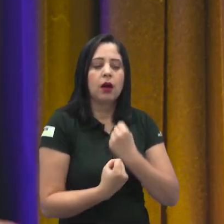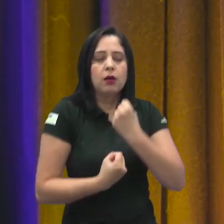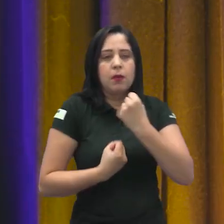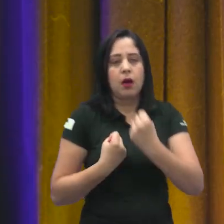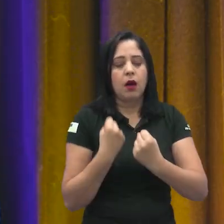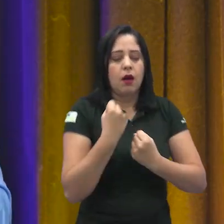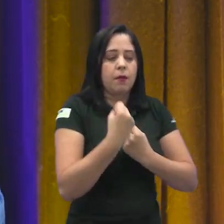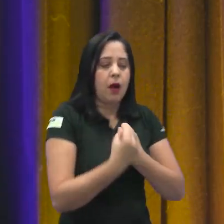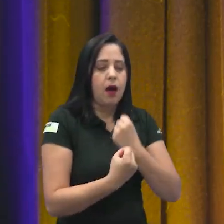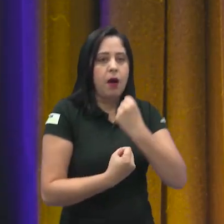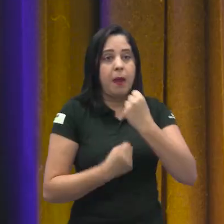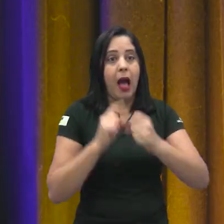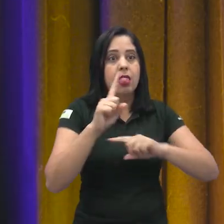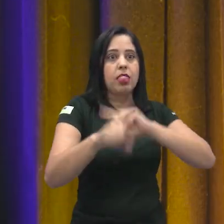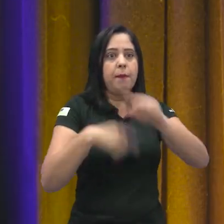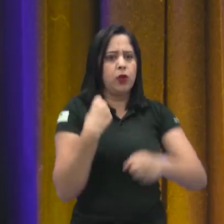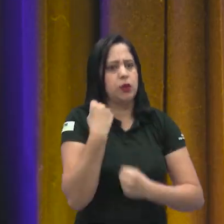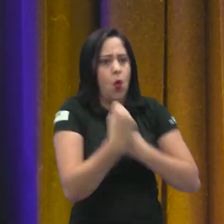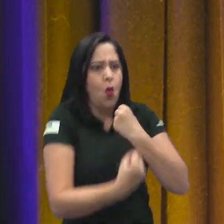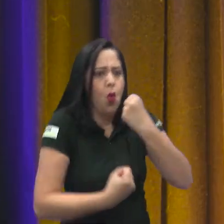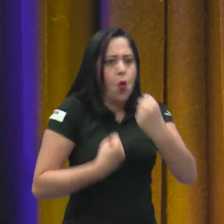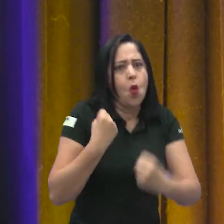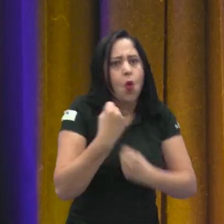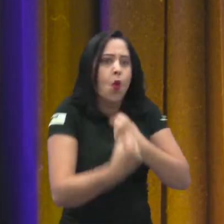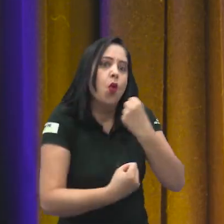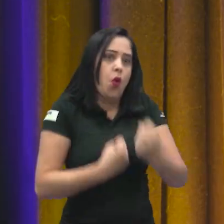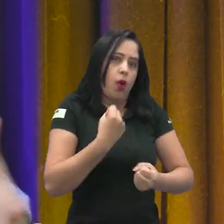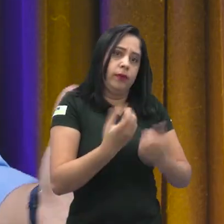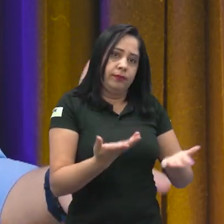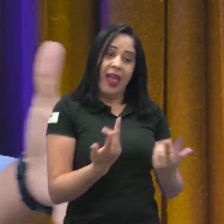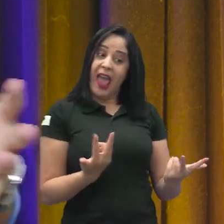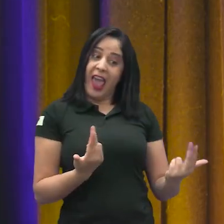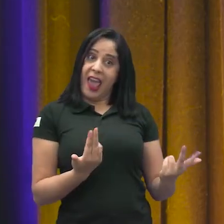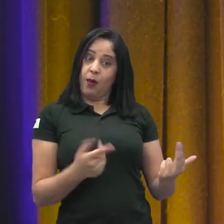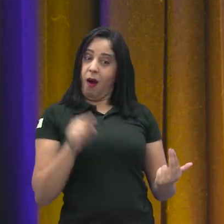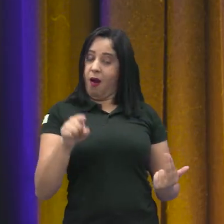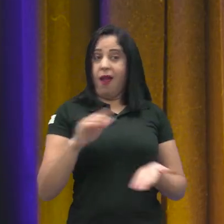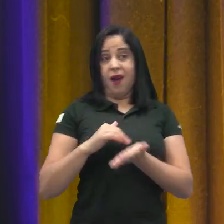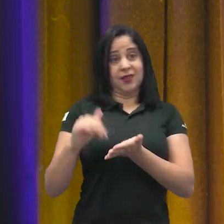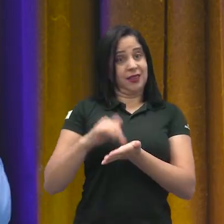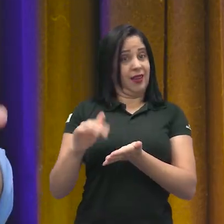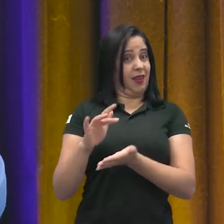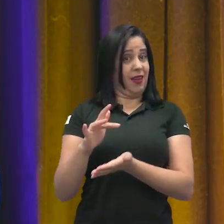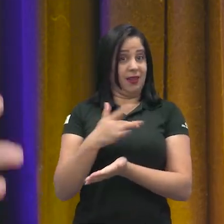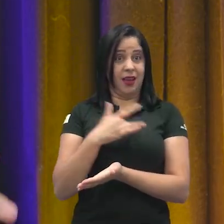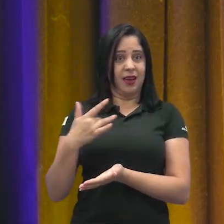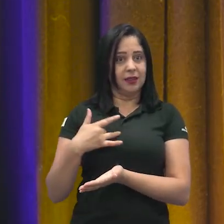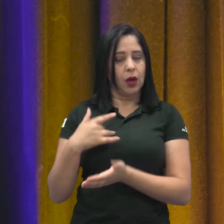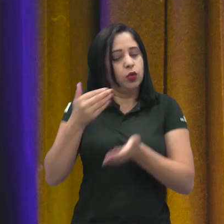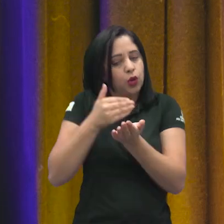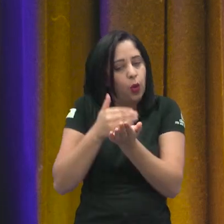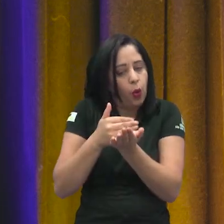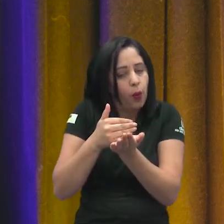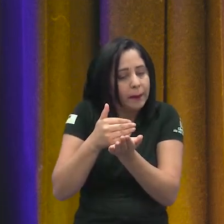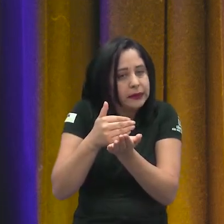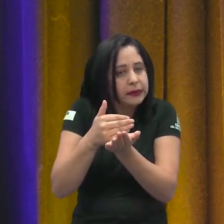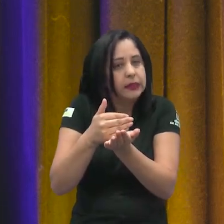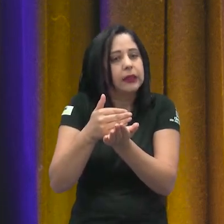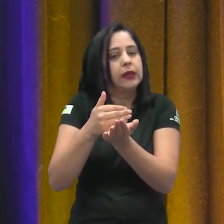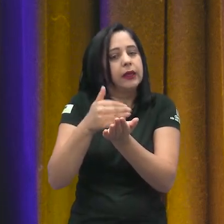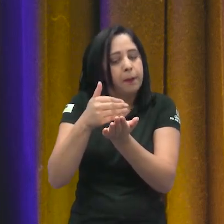está buscando de resposta. E nesse sentido também, diante de todas as pressões, tendo uma boa inteligência